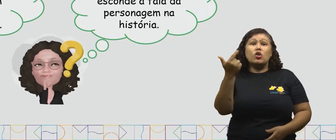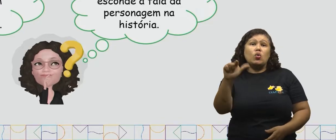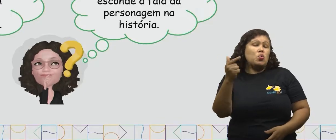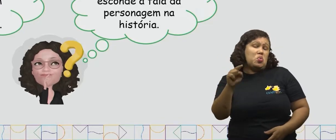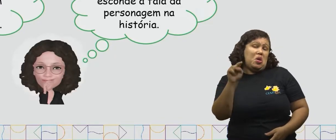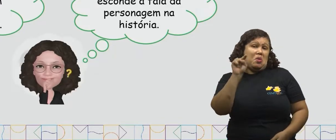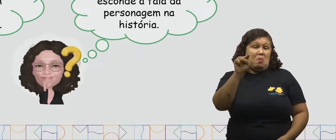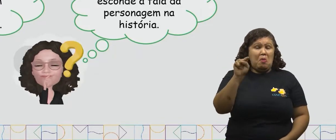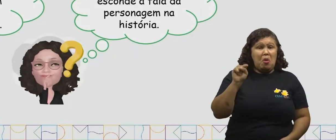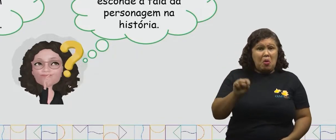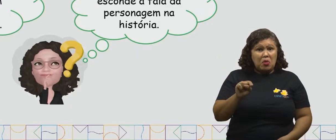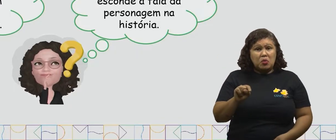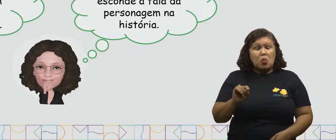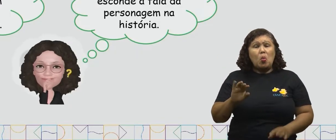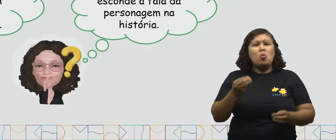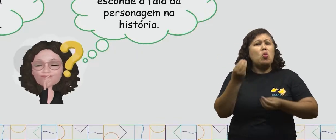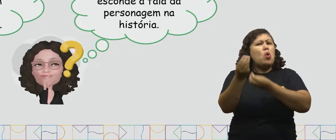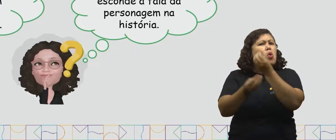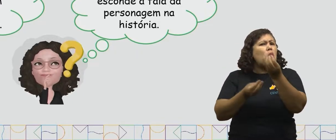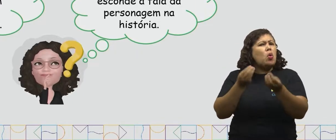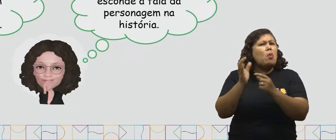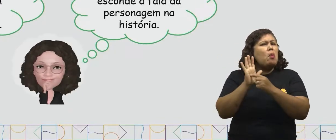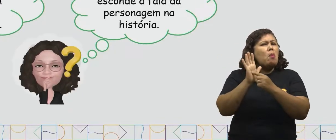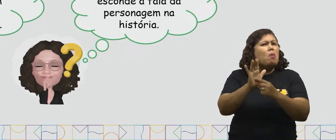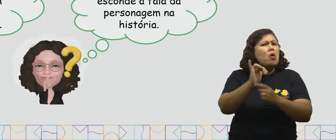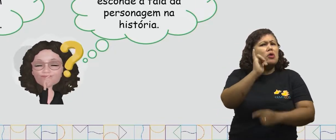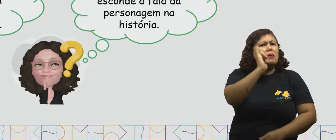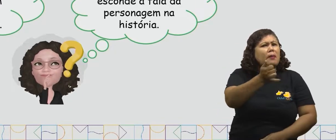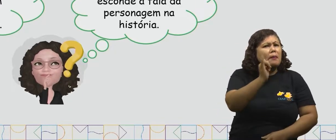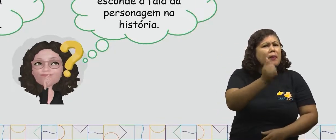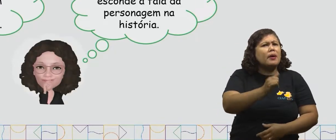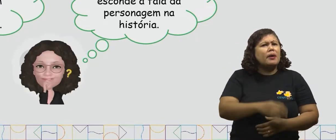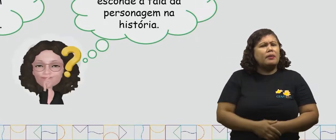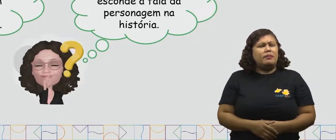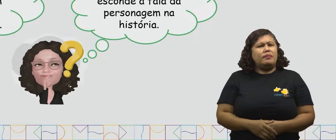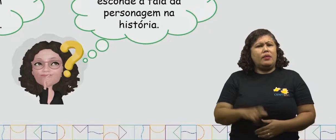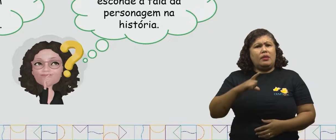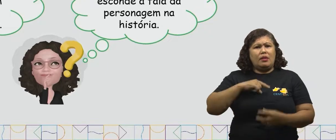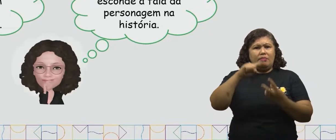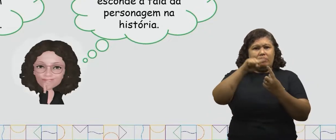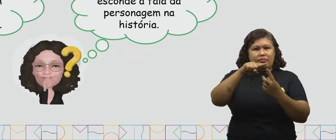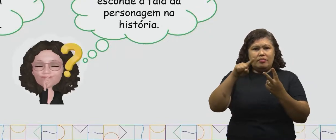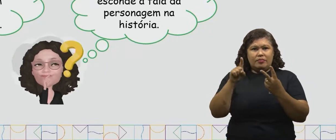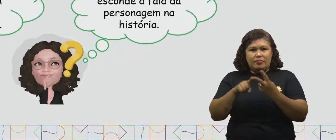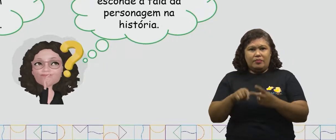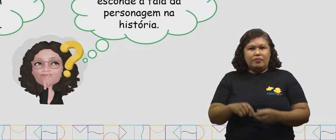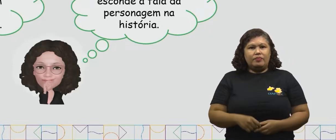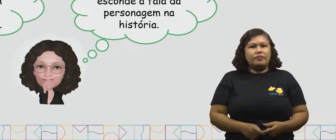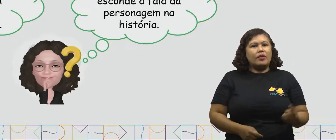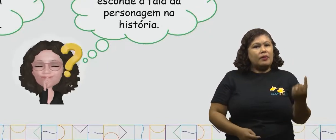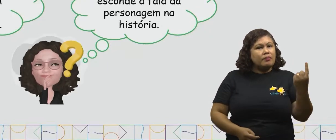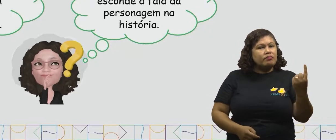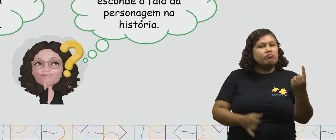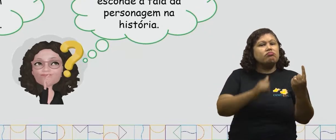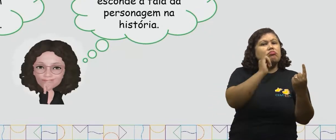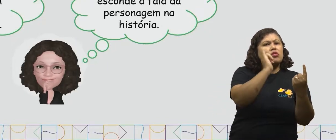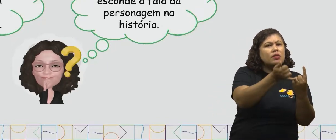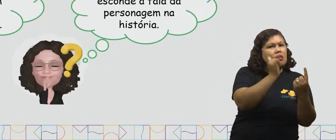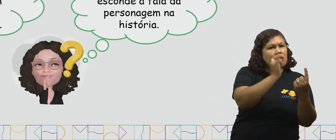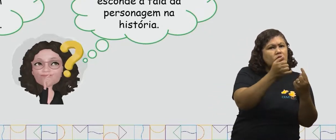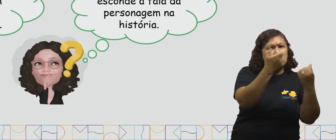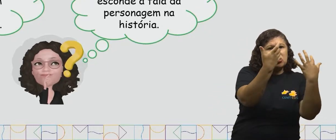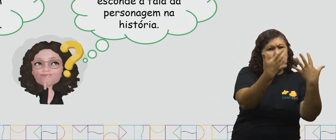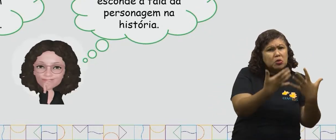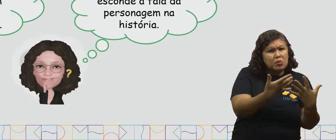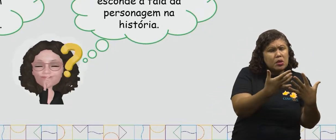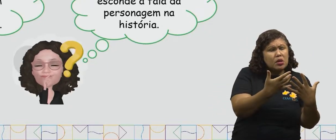pontuação, como a indicação das falas de personagens é feita? Temos 2 opções. A primeira é: o narrador conta o